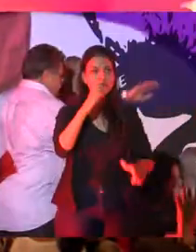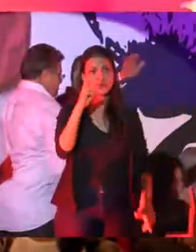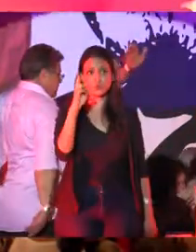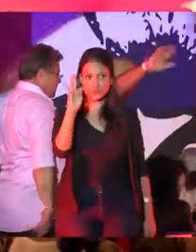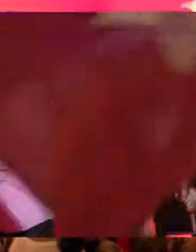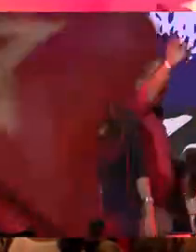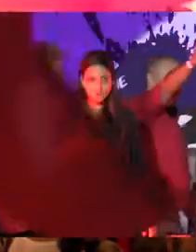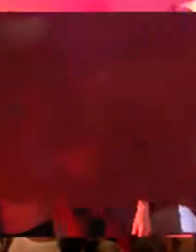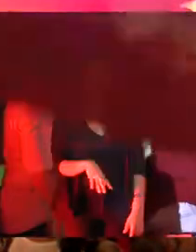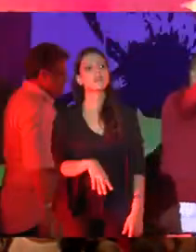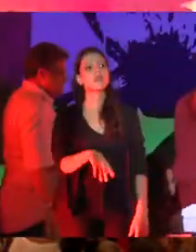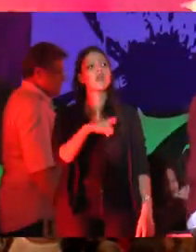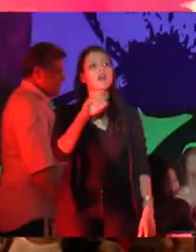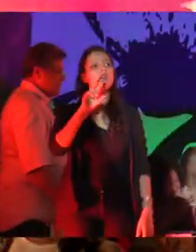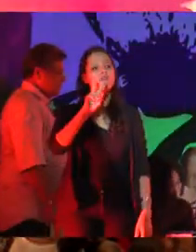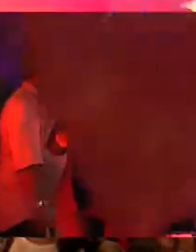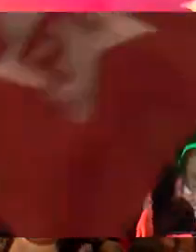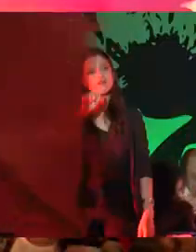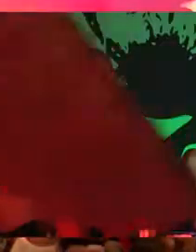Freitas.